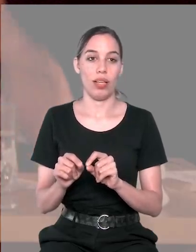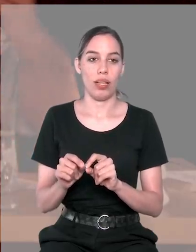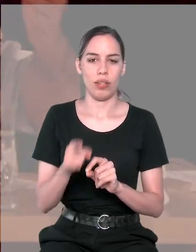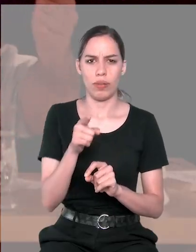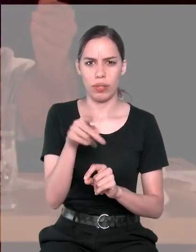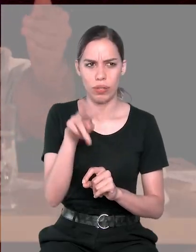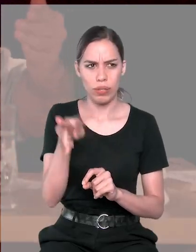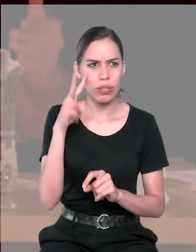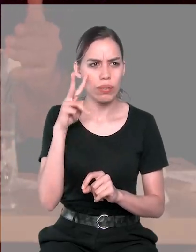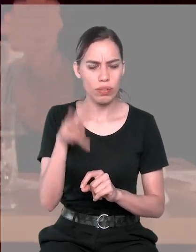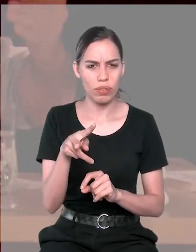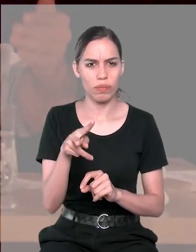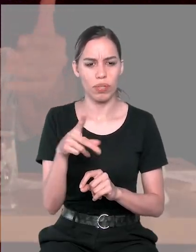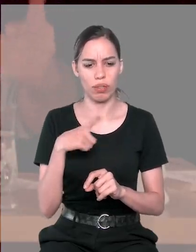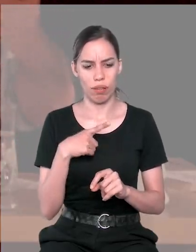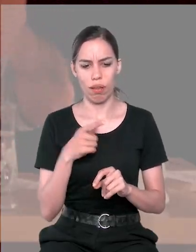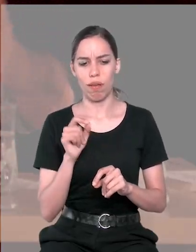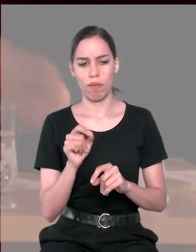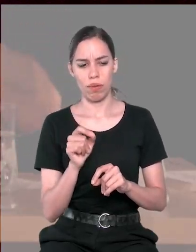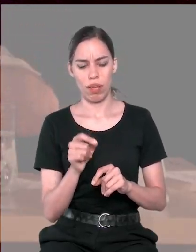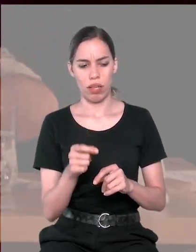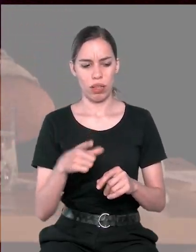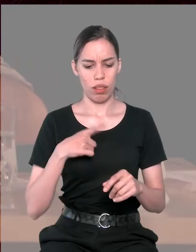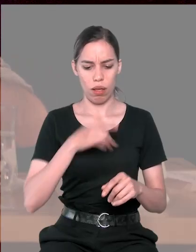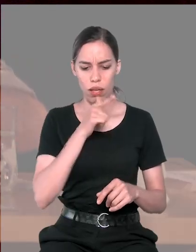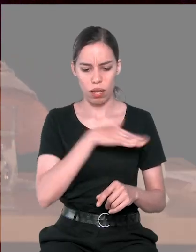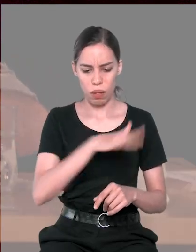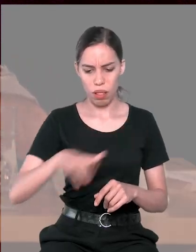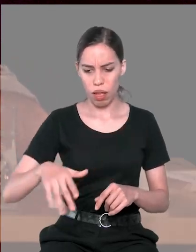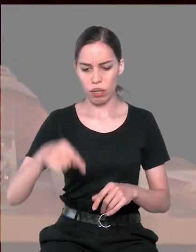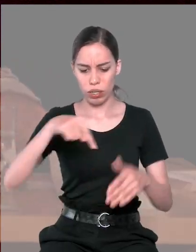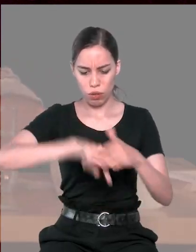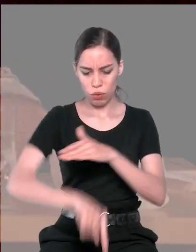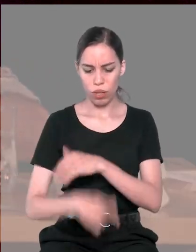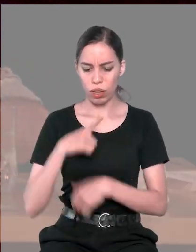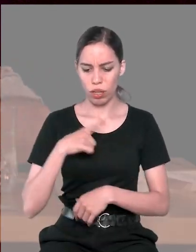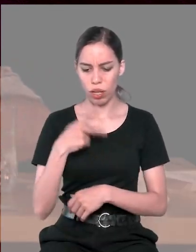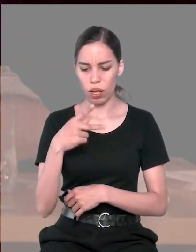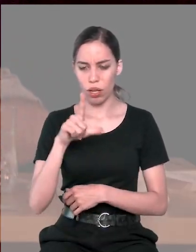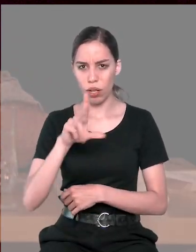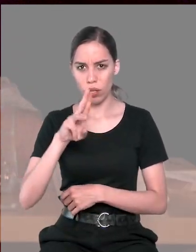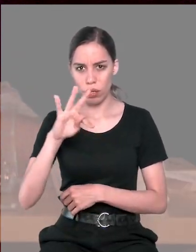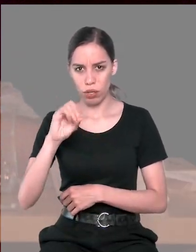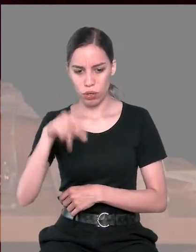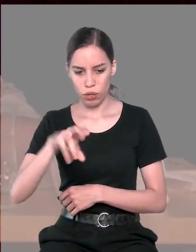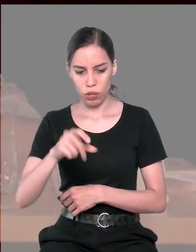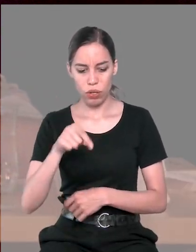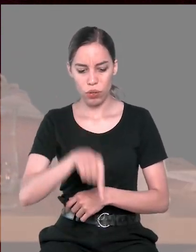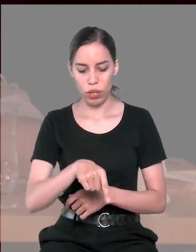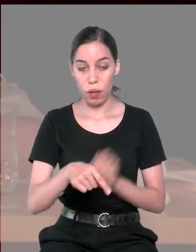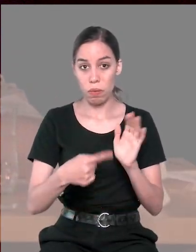vocês viram essa discussão dessa semana, né? Do lago que descobriram lá no fundo, o plutônio, significa que não há mais nada no